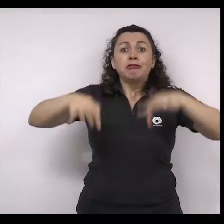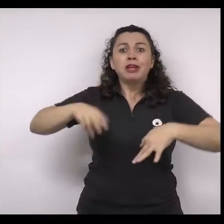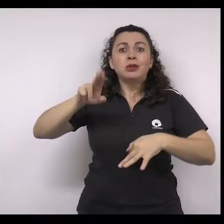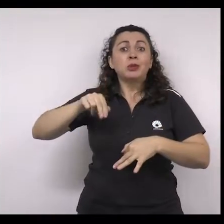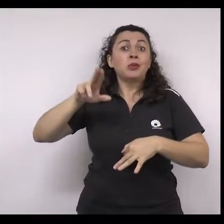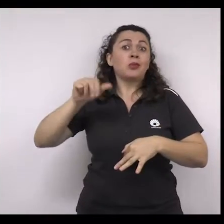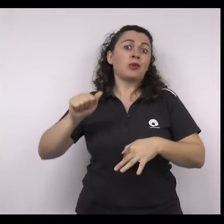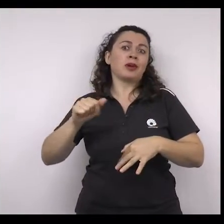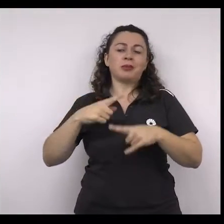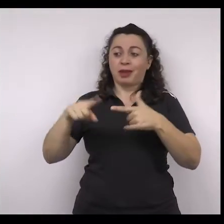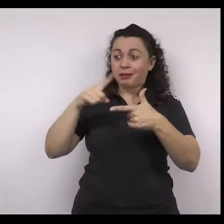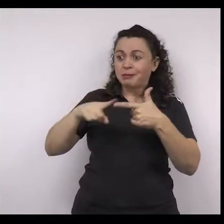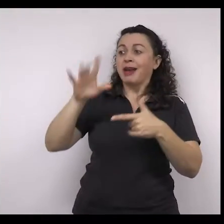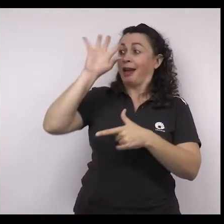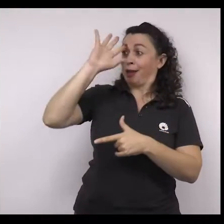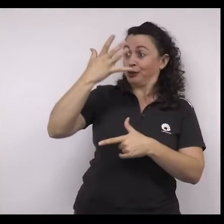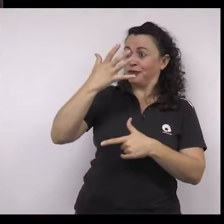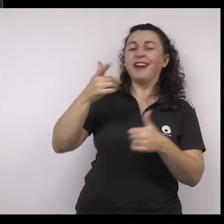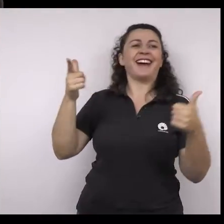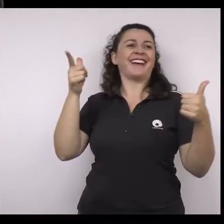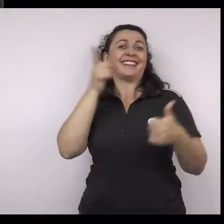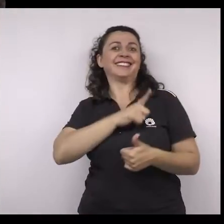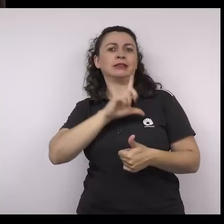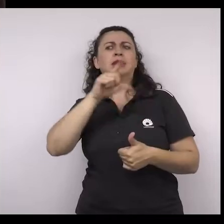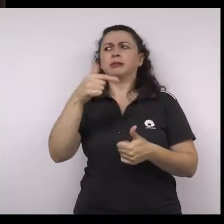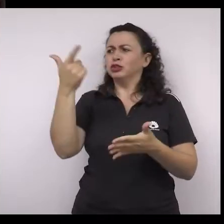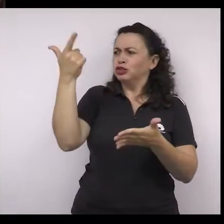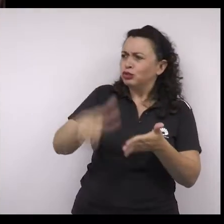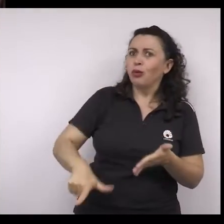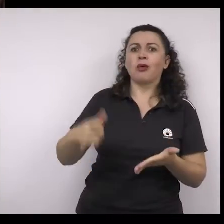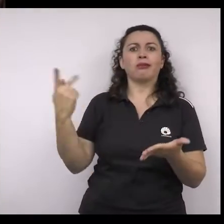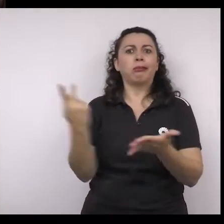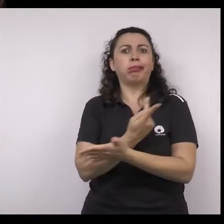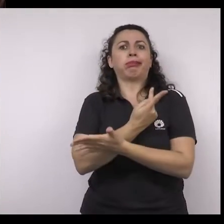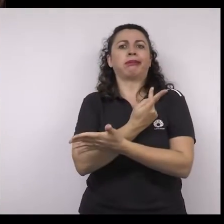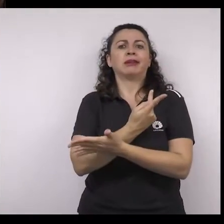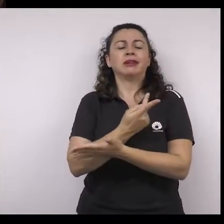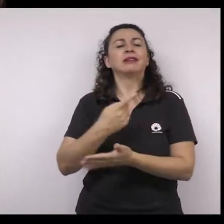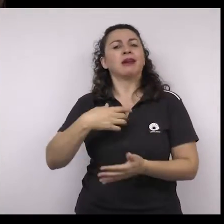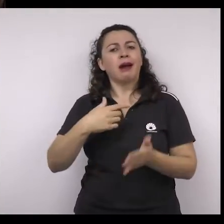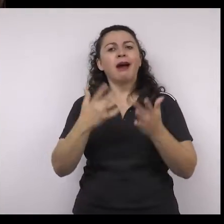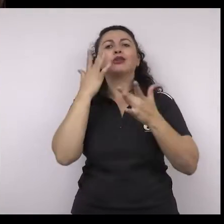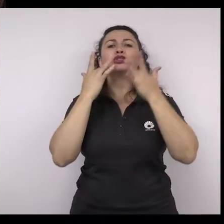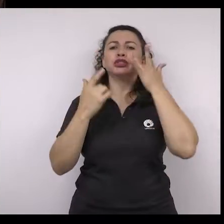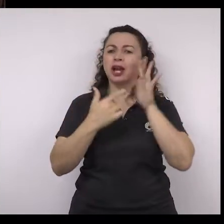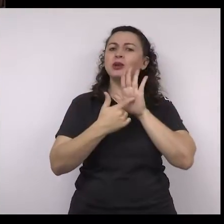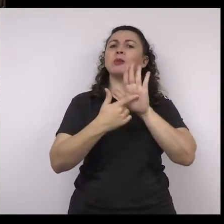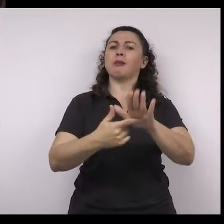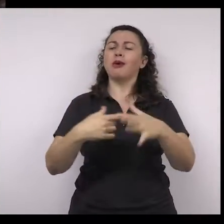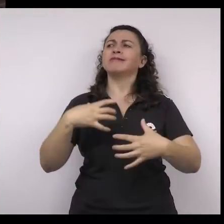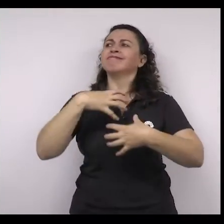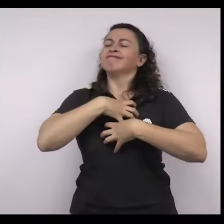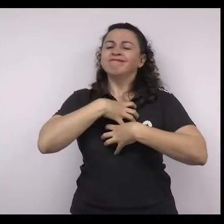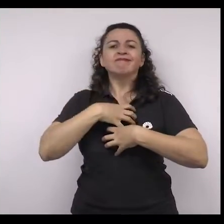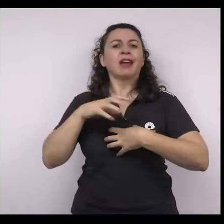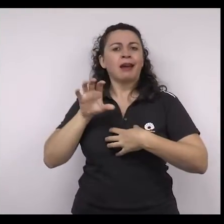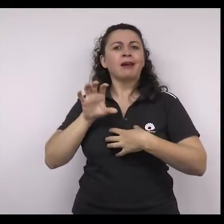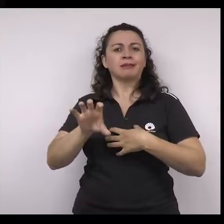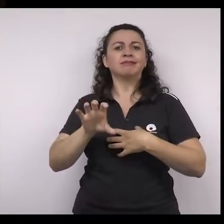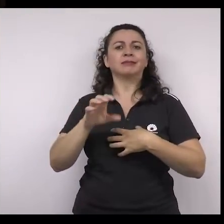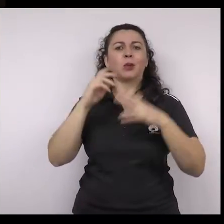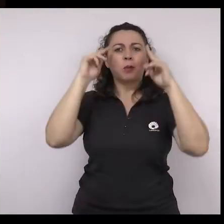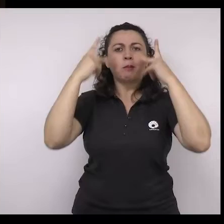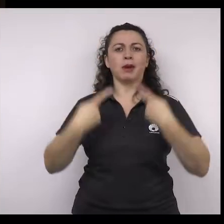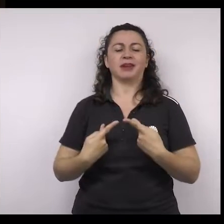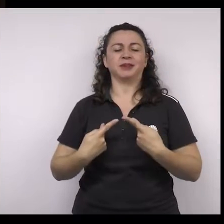sempre vai ser levado a outro conflito. A gente acha que resolveu e vai na outra. Então acho que a peça comunica muito esse sentimento muito humano. Para